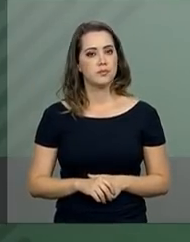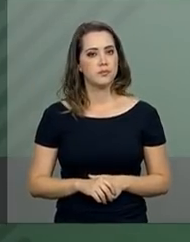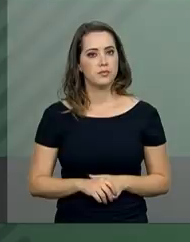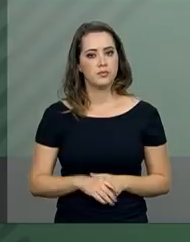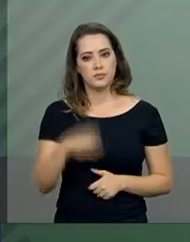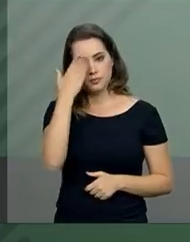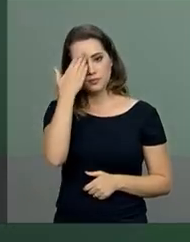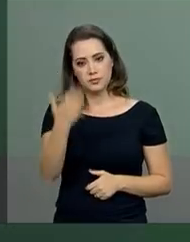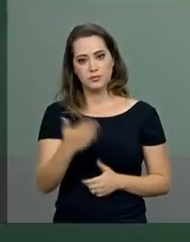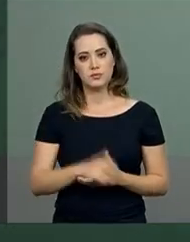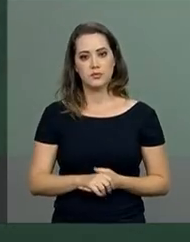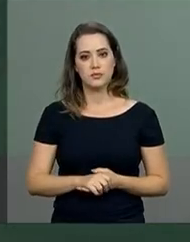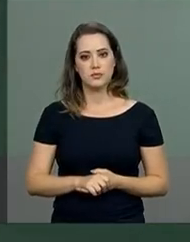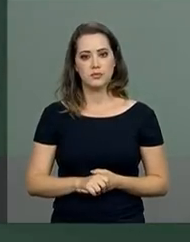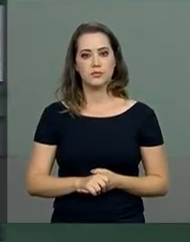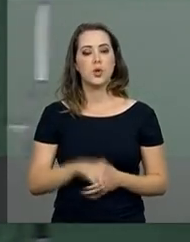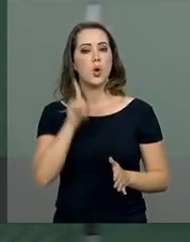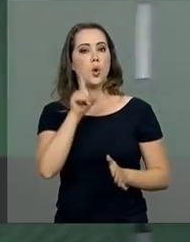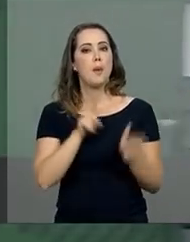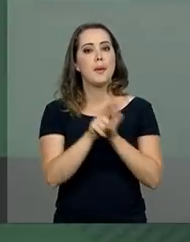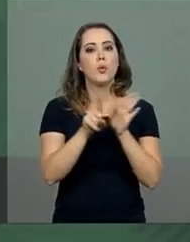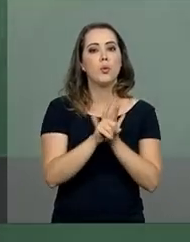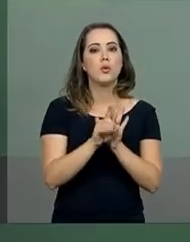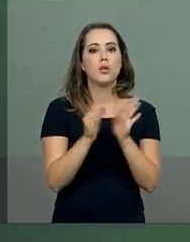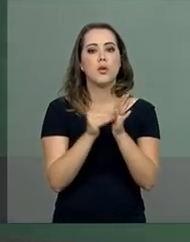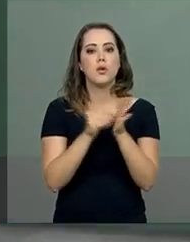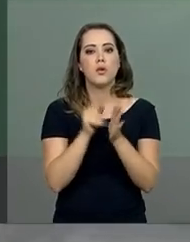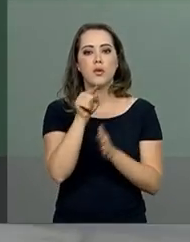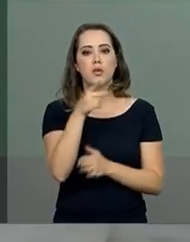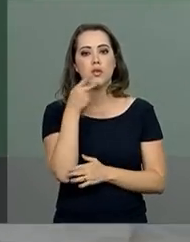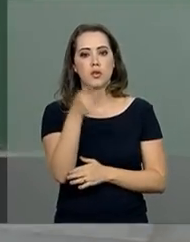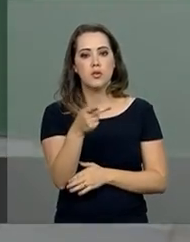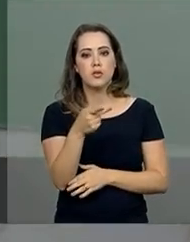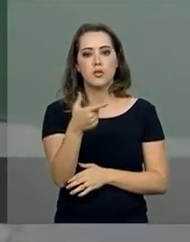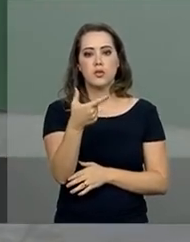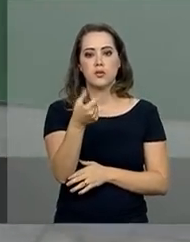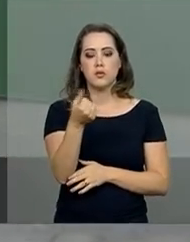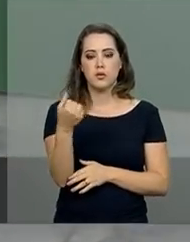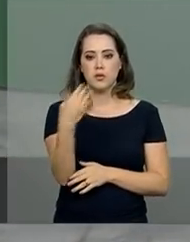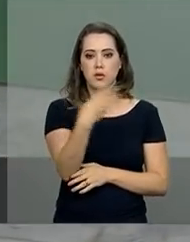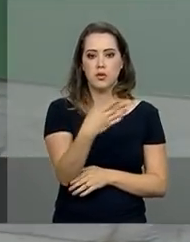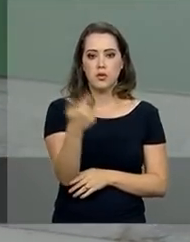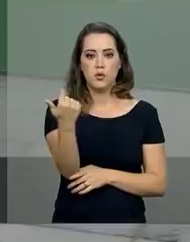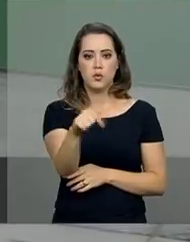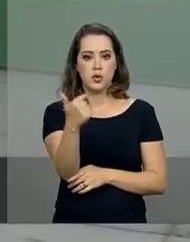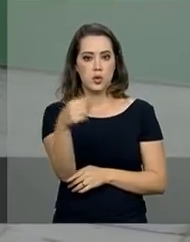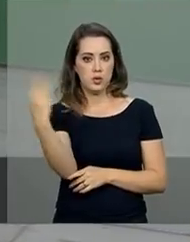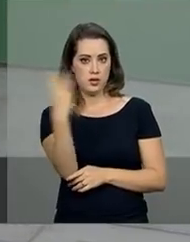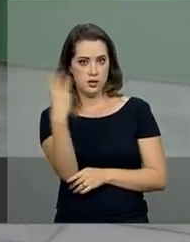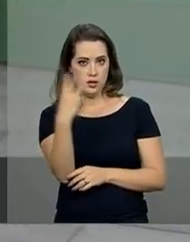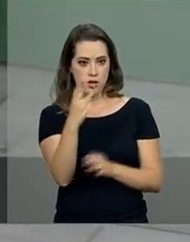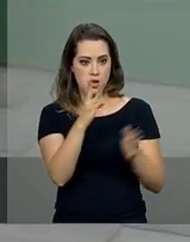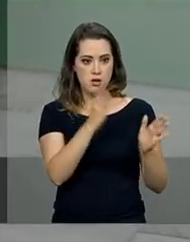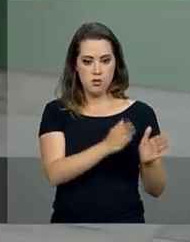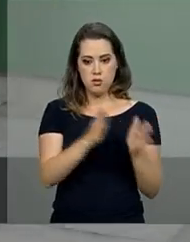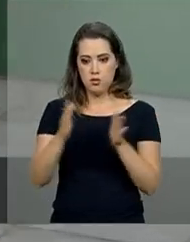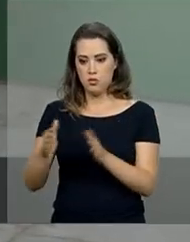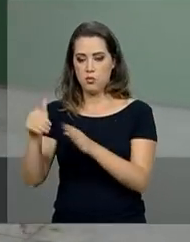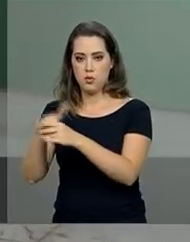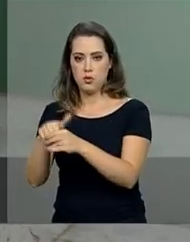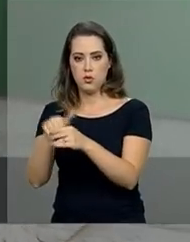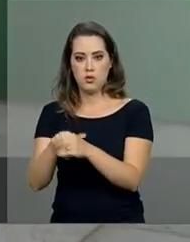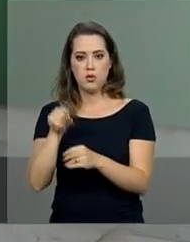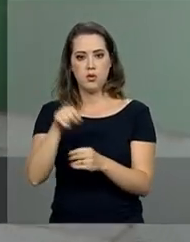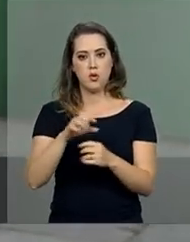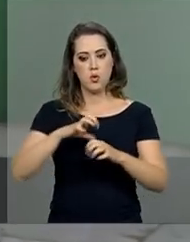obrigado a última pergunta se ele decidisse em 2014 que não teriam terceiro turno quando você preside o tse com